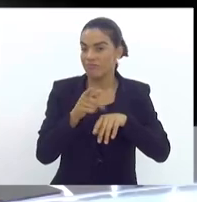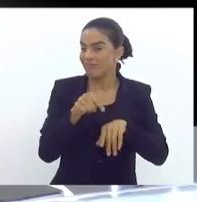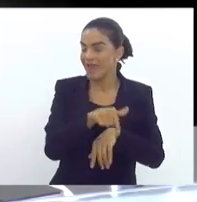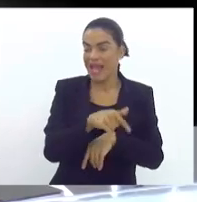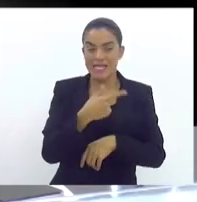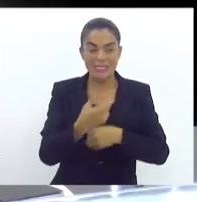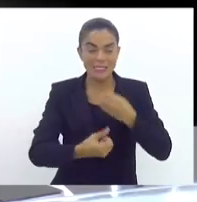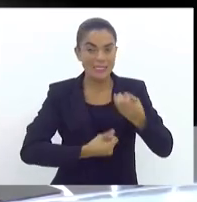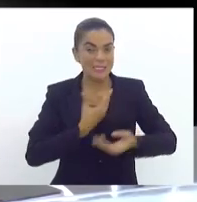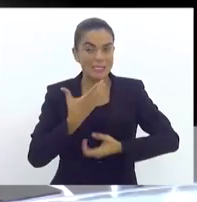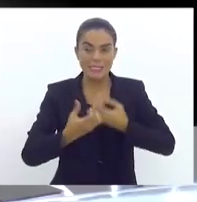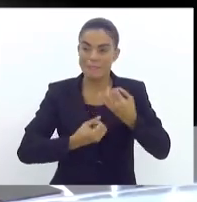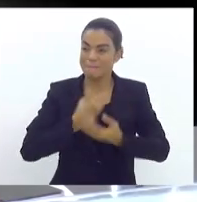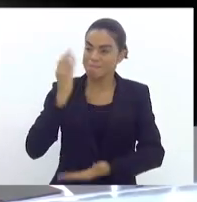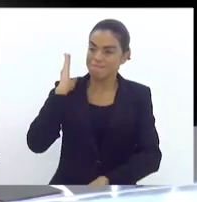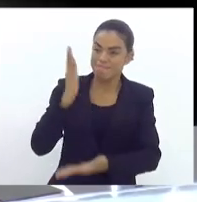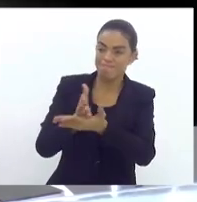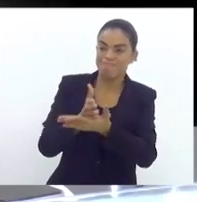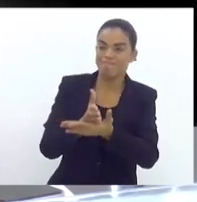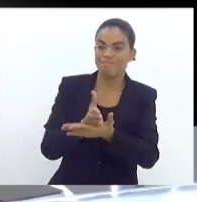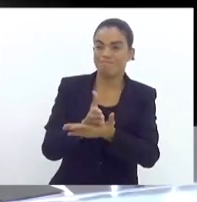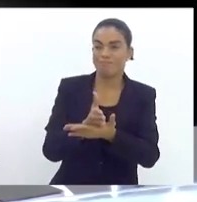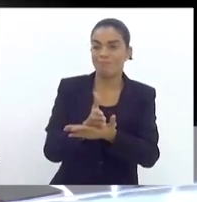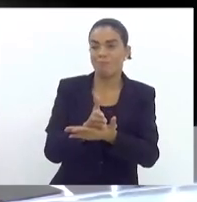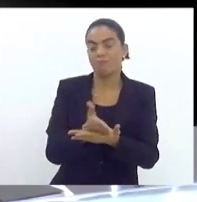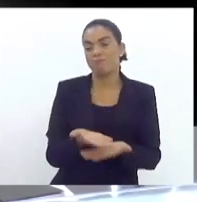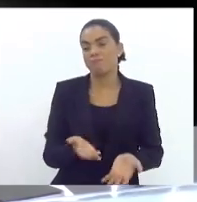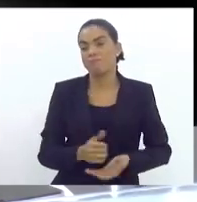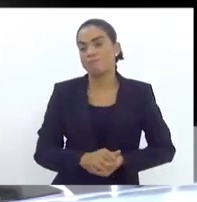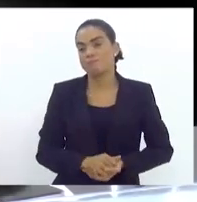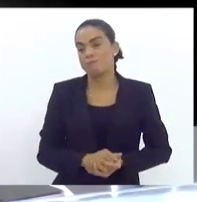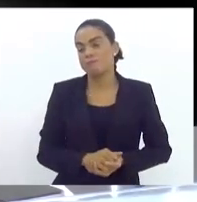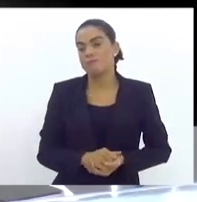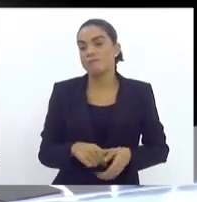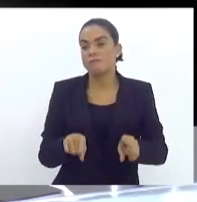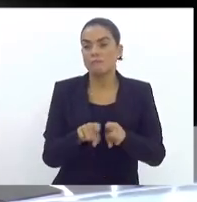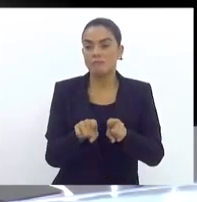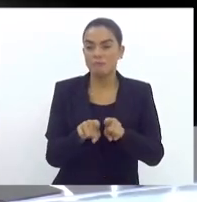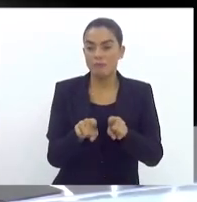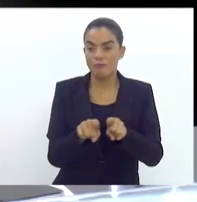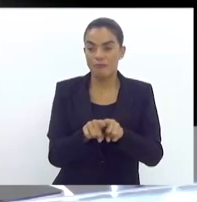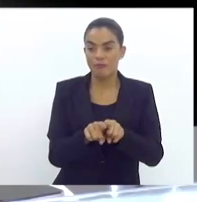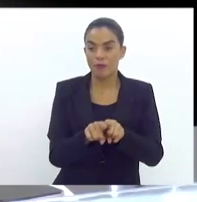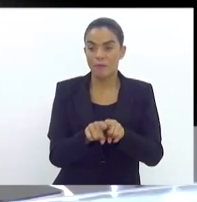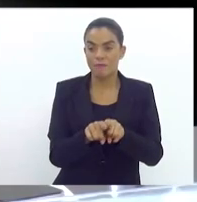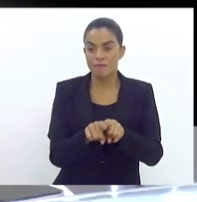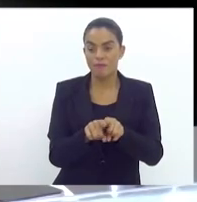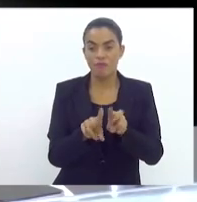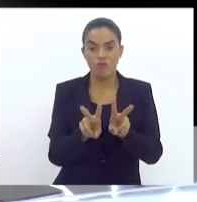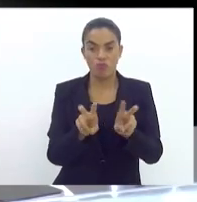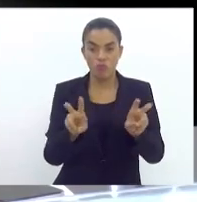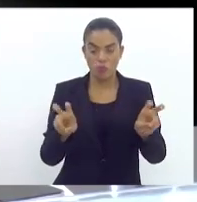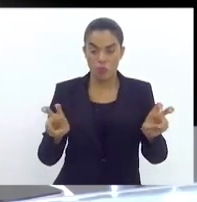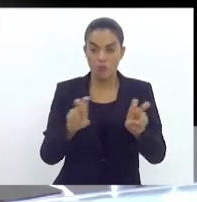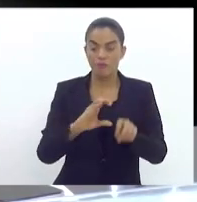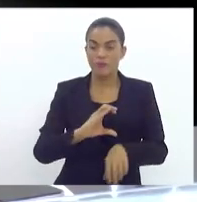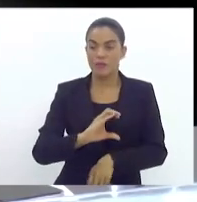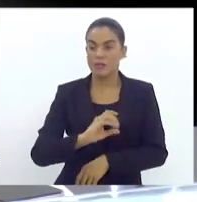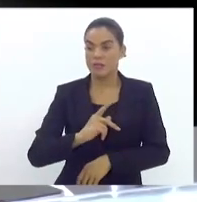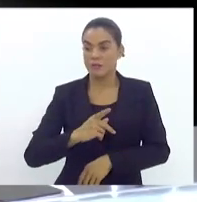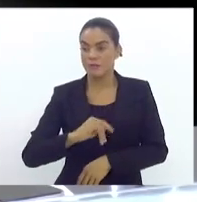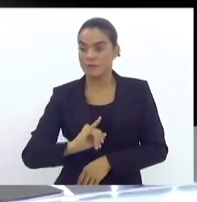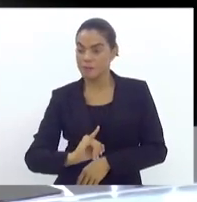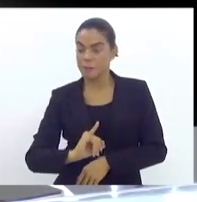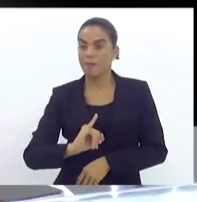expressões elas precisam cair de resto né Para Além do da temática aqui da CPI